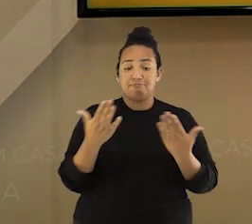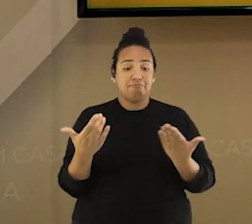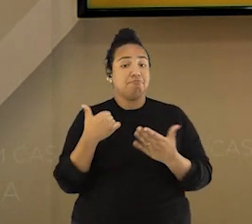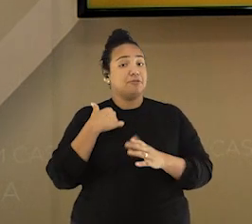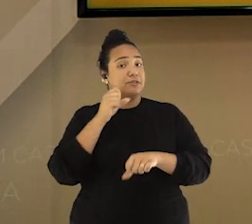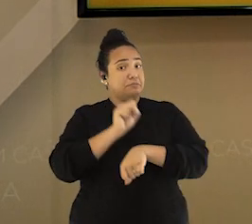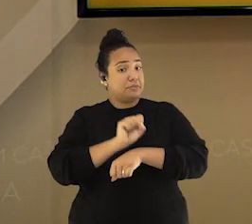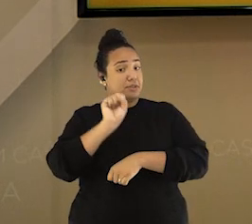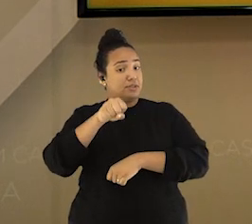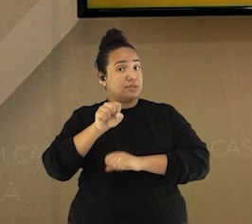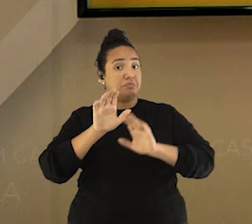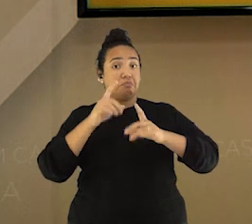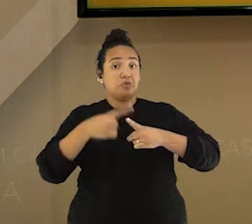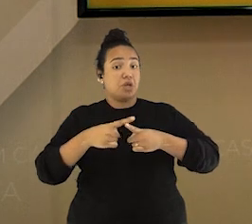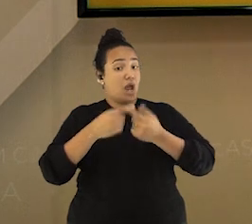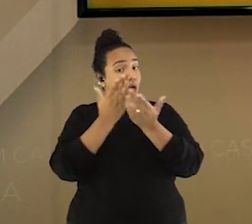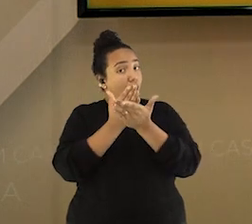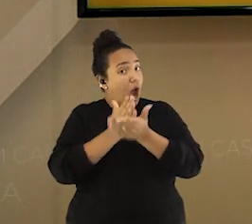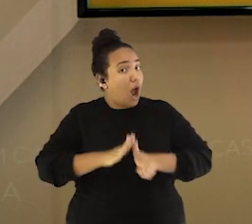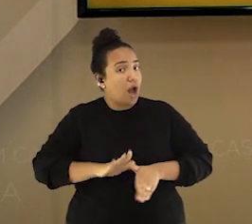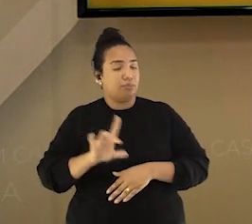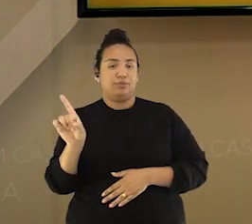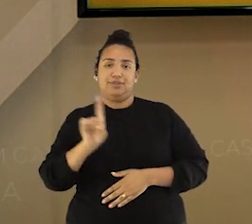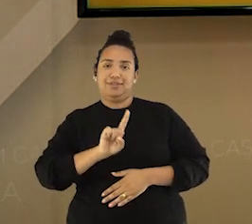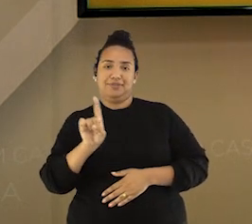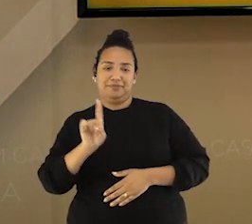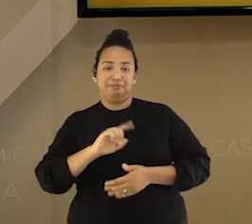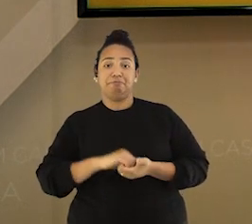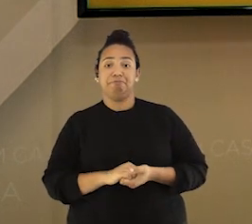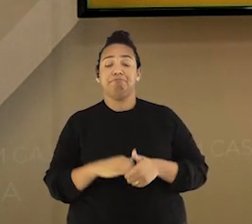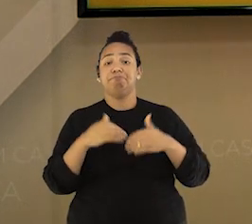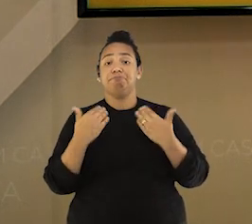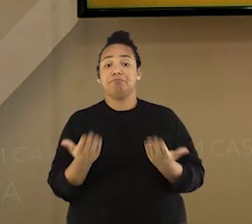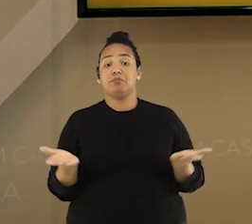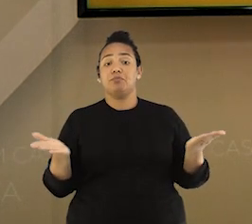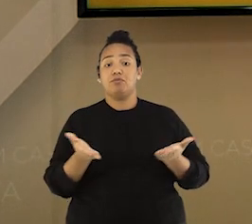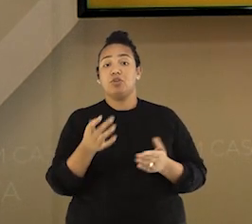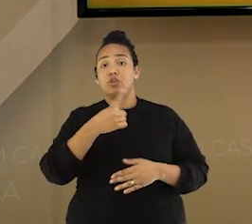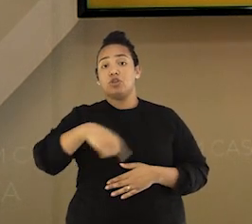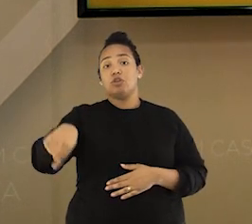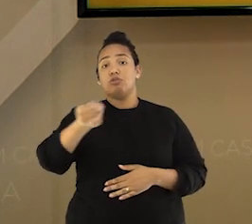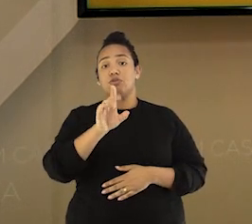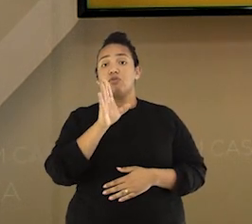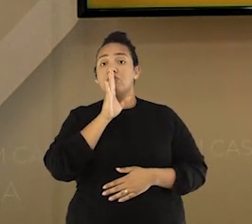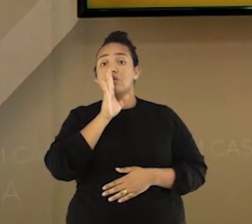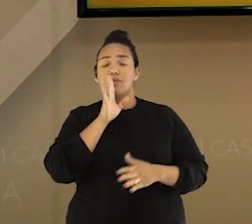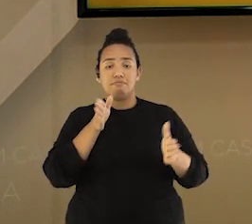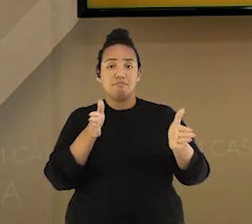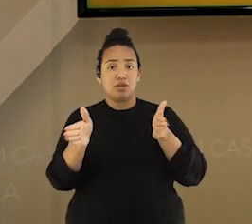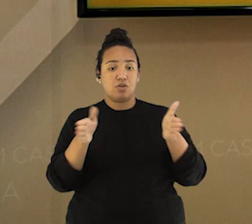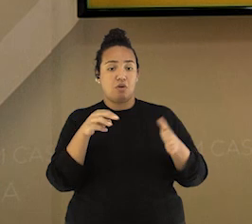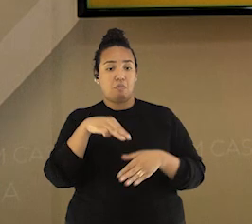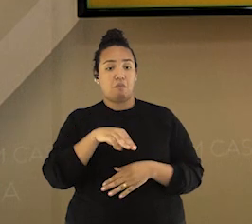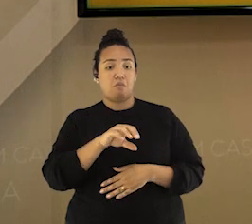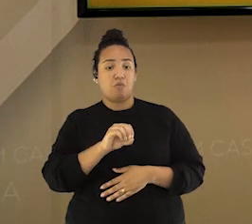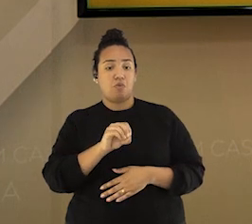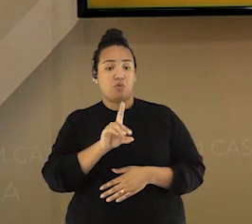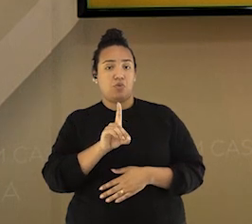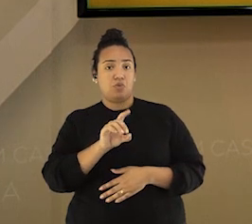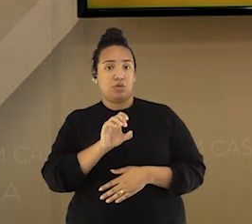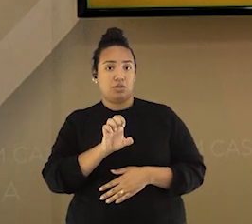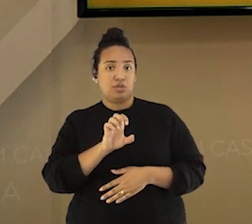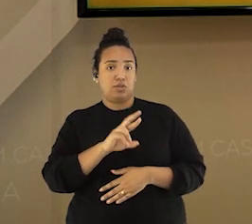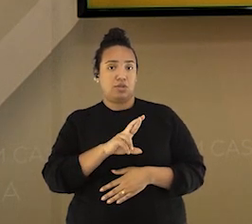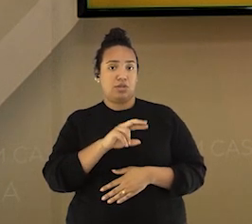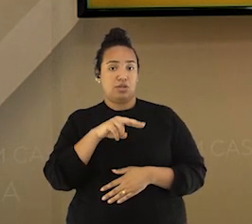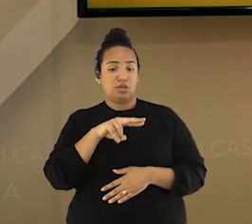ainda não acabou. Agora nós vamos dar um salto até a modernidade, pois lá os movimentos